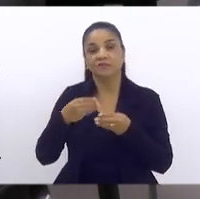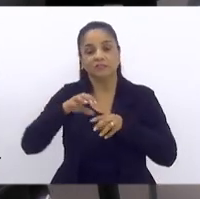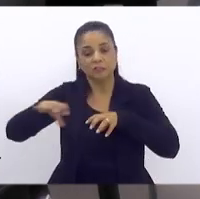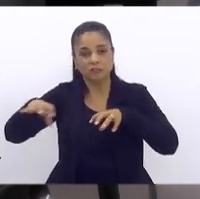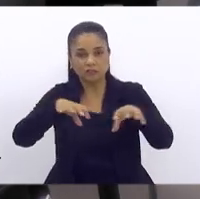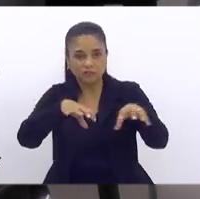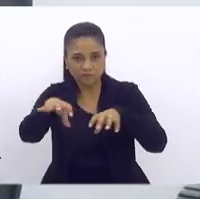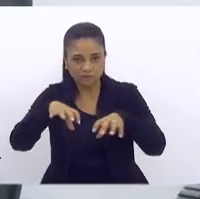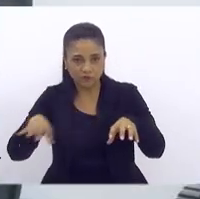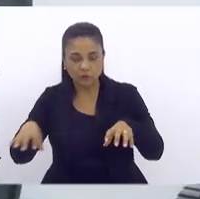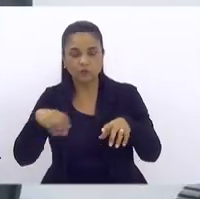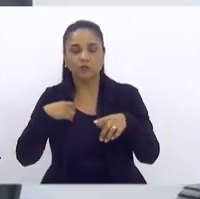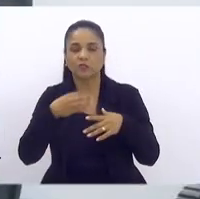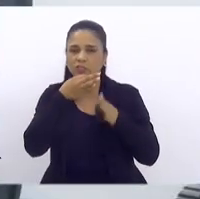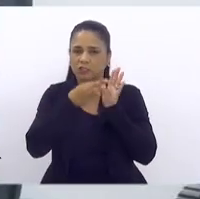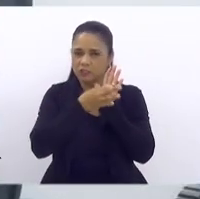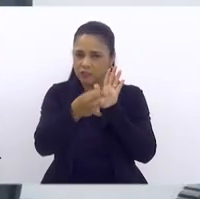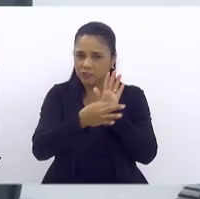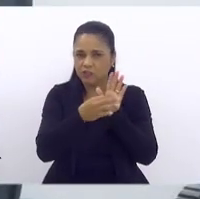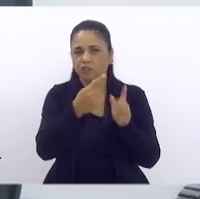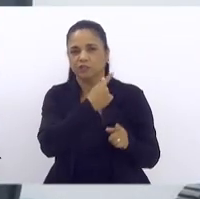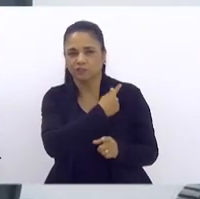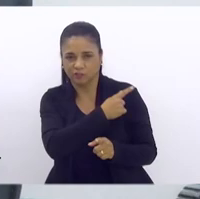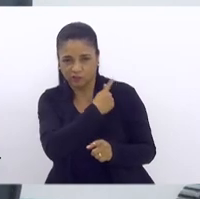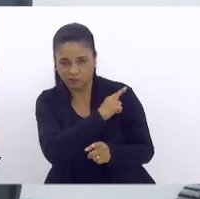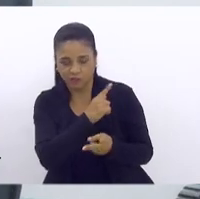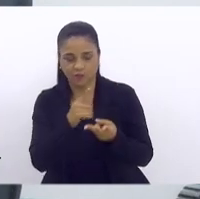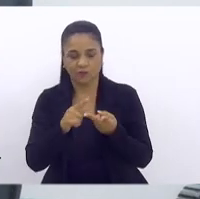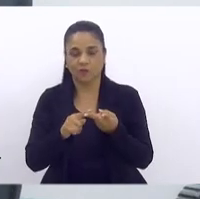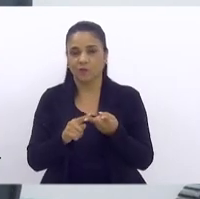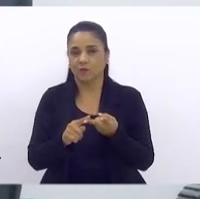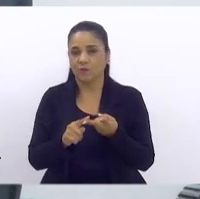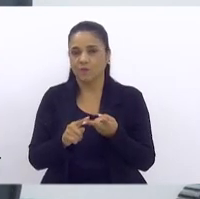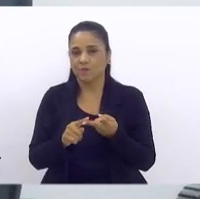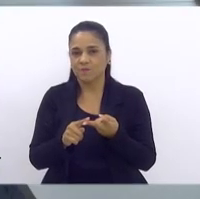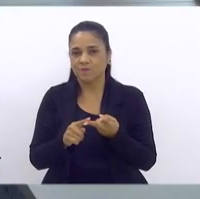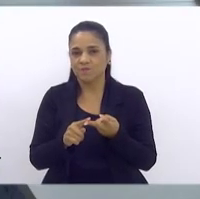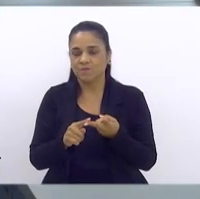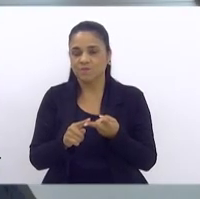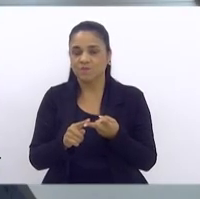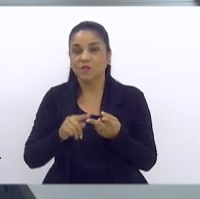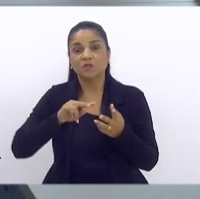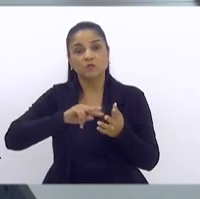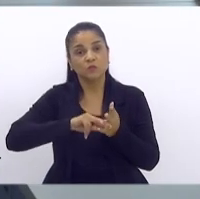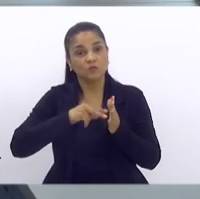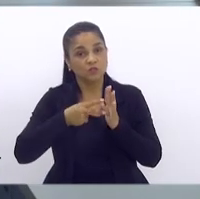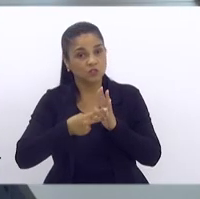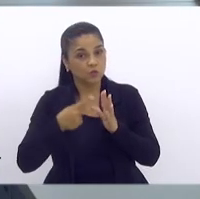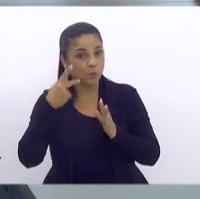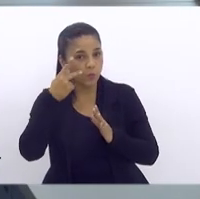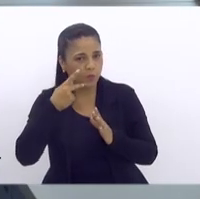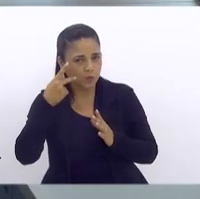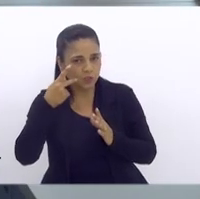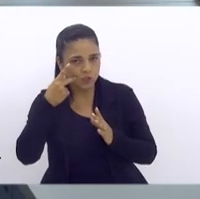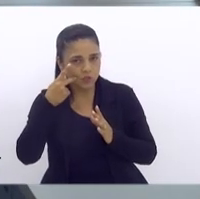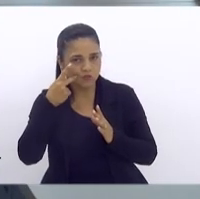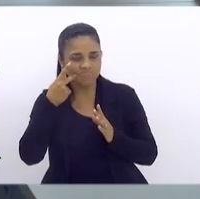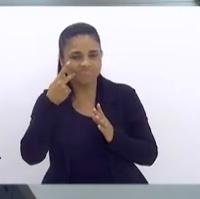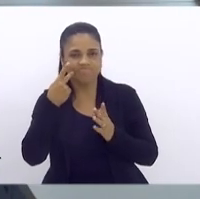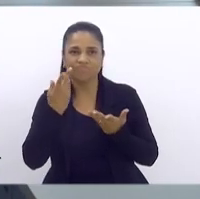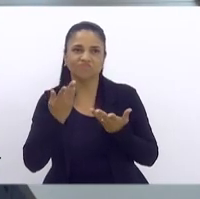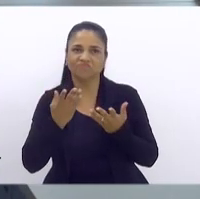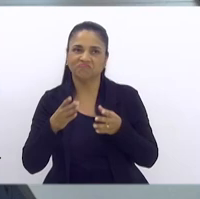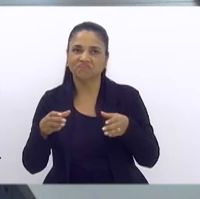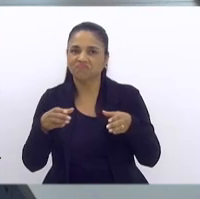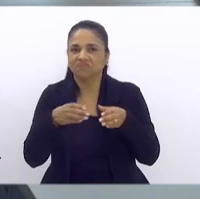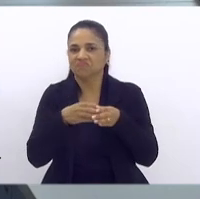isso, críticas à gestão, críticas mais no sentido político da coisa, a gente não classificou como violência, porque a